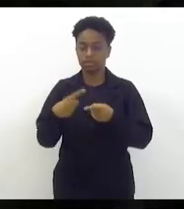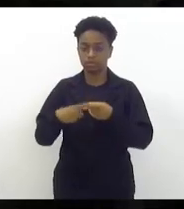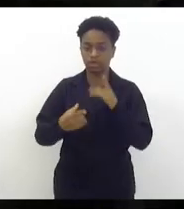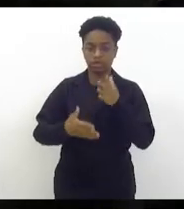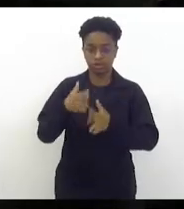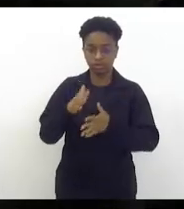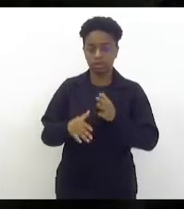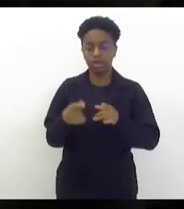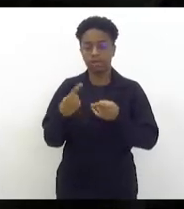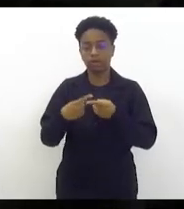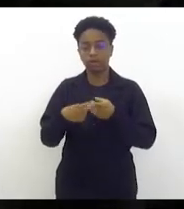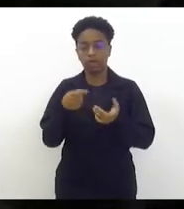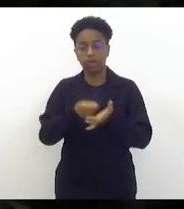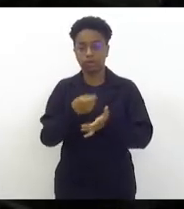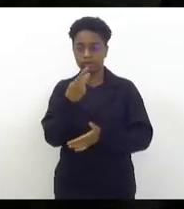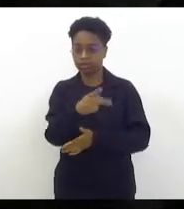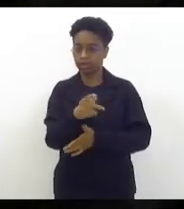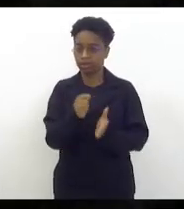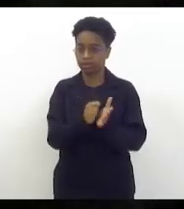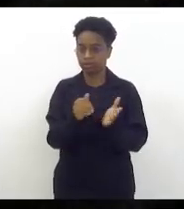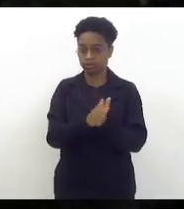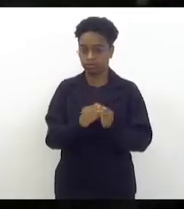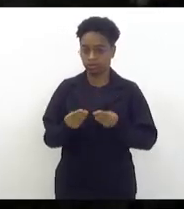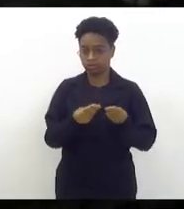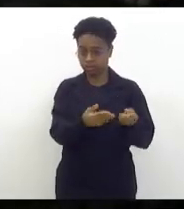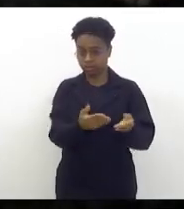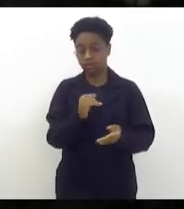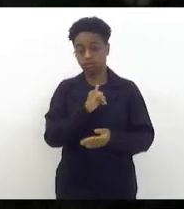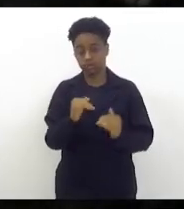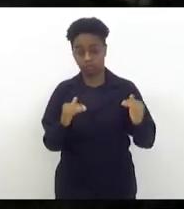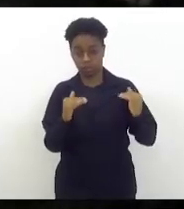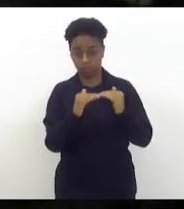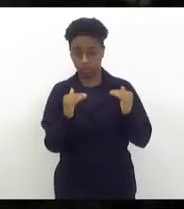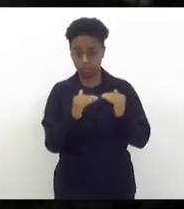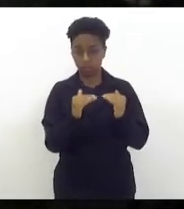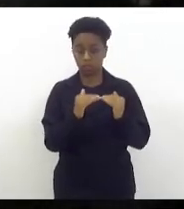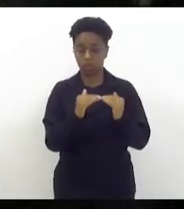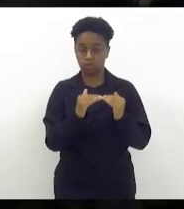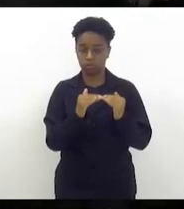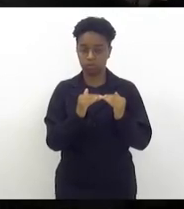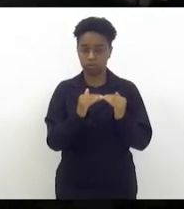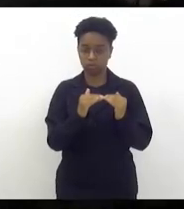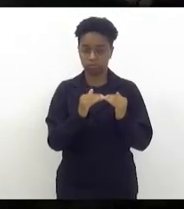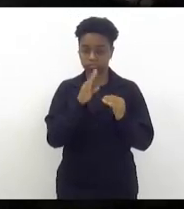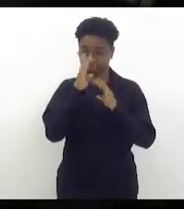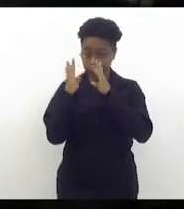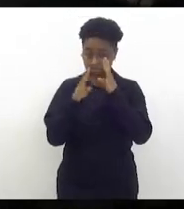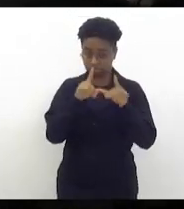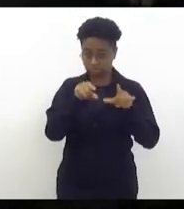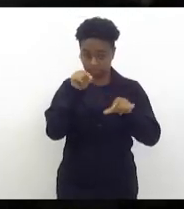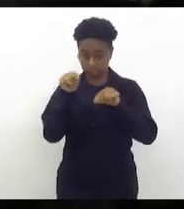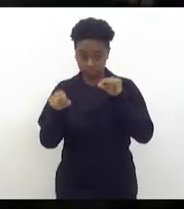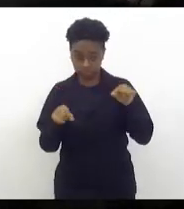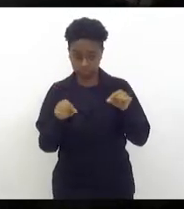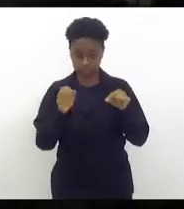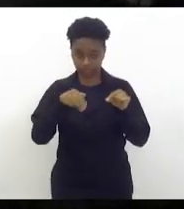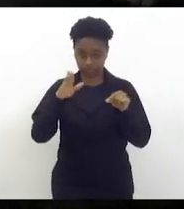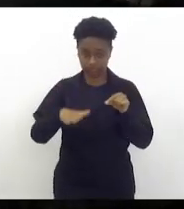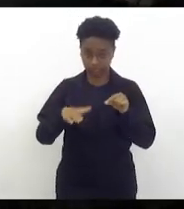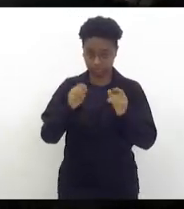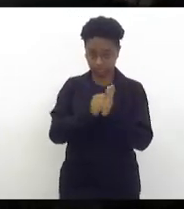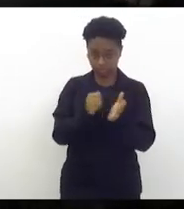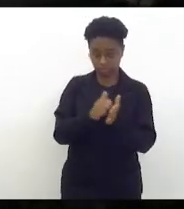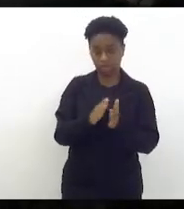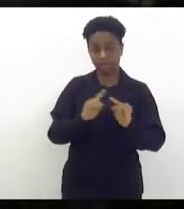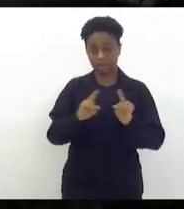tem o dever legal de multar. Se ele é complacente, a indignação dele é seletiva, são outros 500. Mas, se está errado, ele tem que multar na